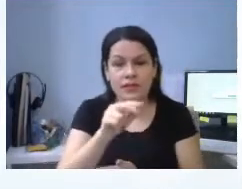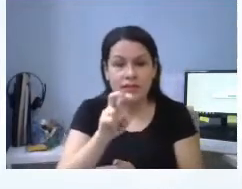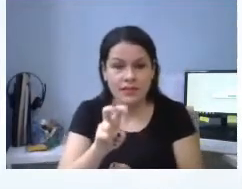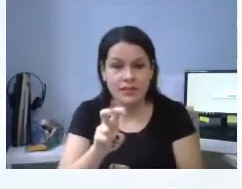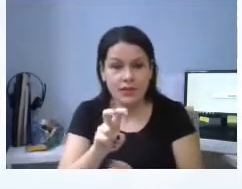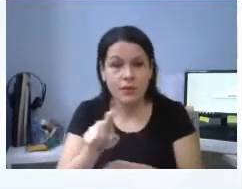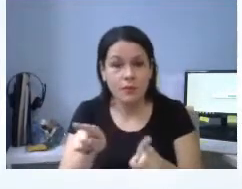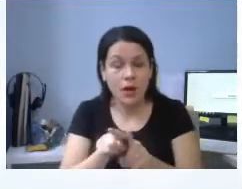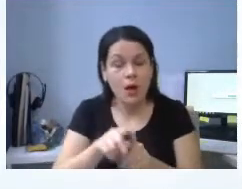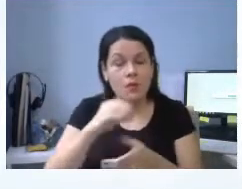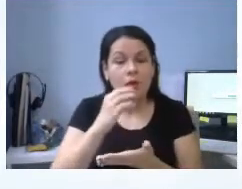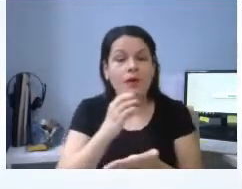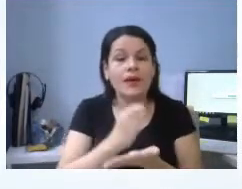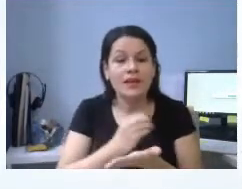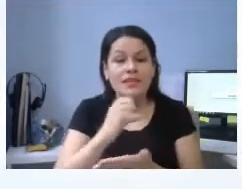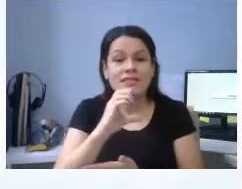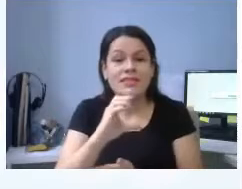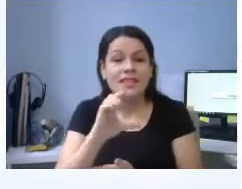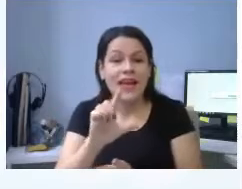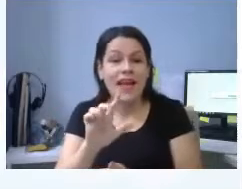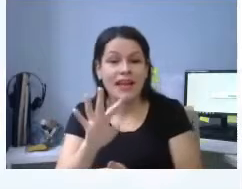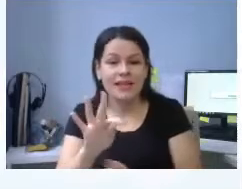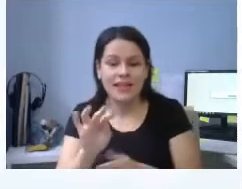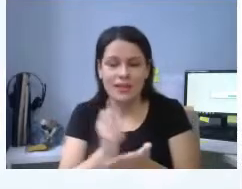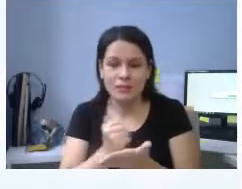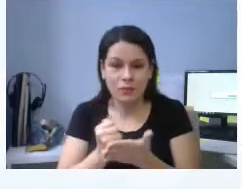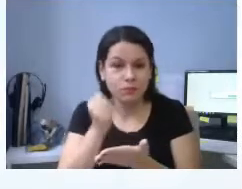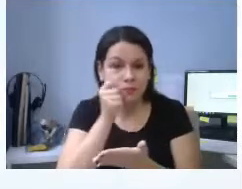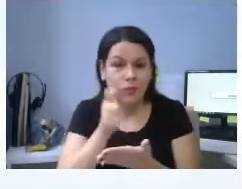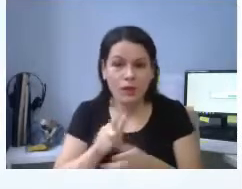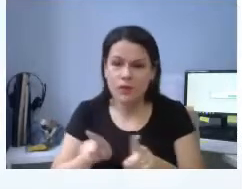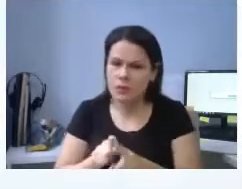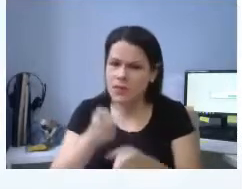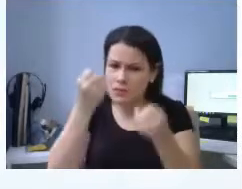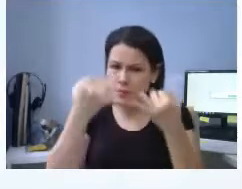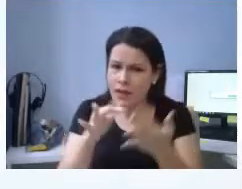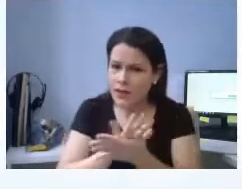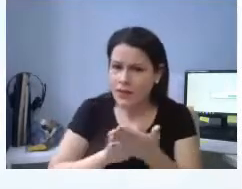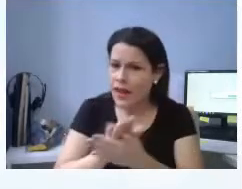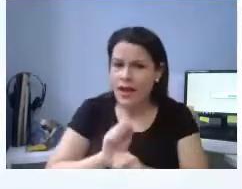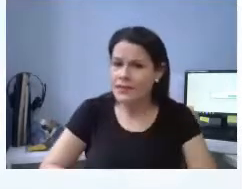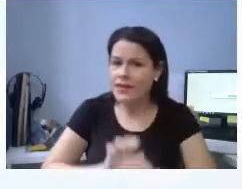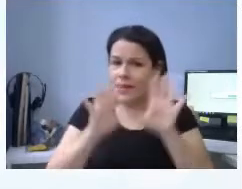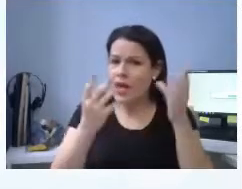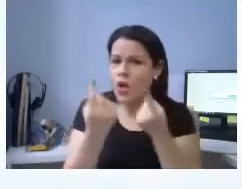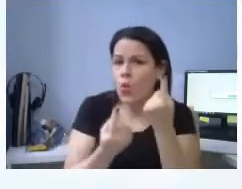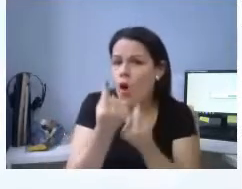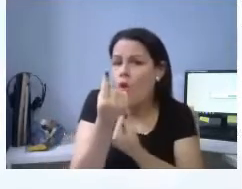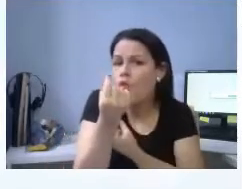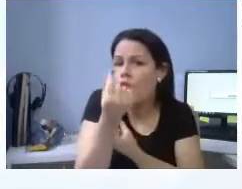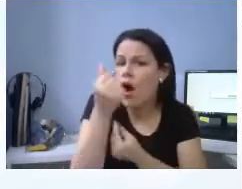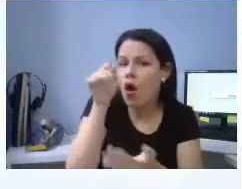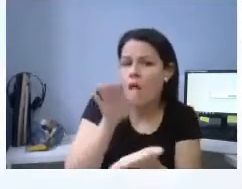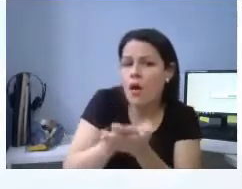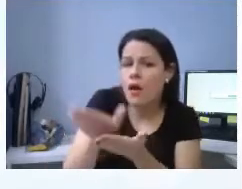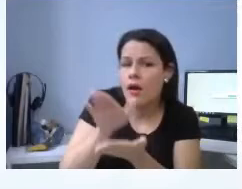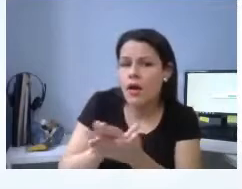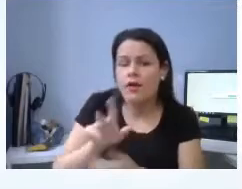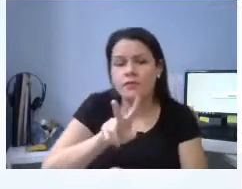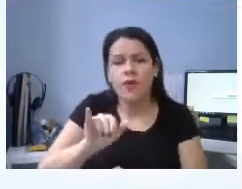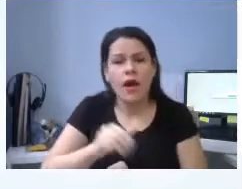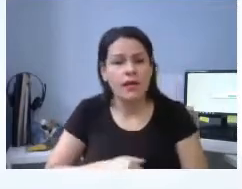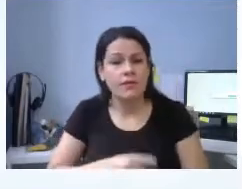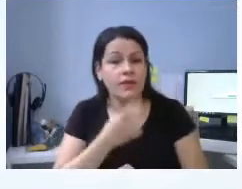da CLT não estabeleceram de forma clara qual é o custo que tem que ser bancado. Ele apenas fala, deve a